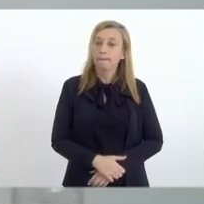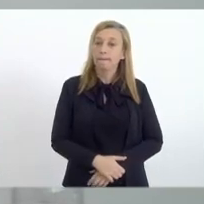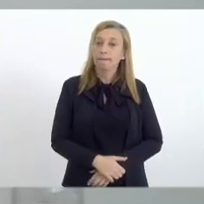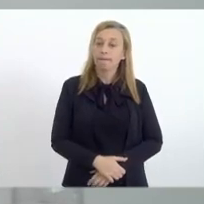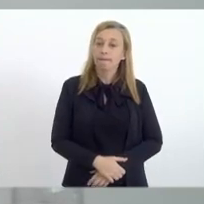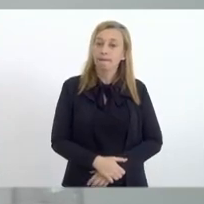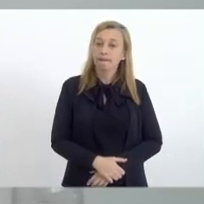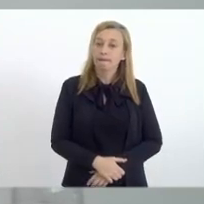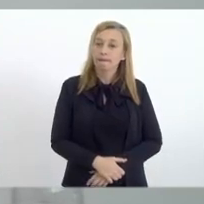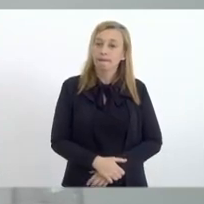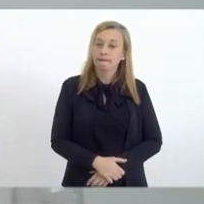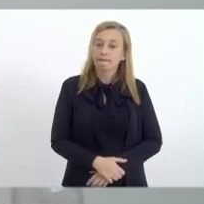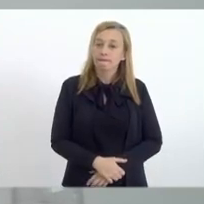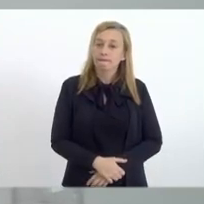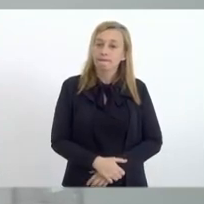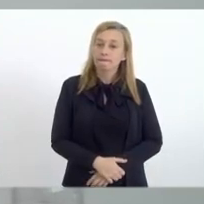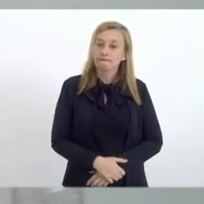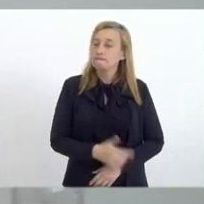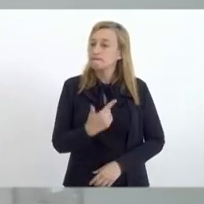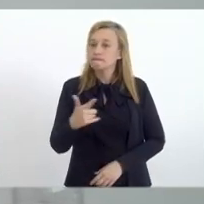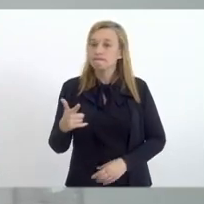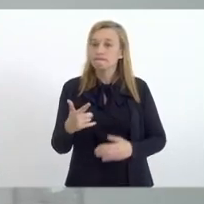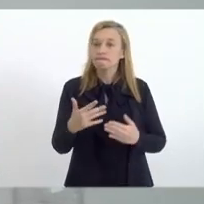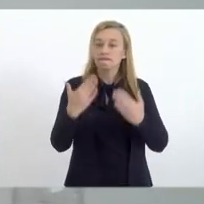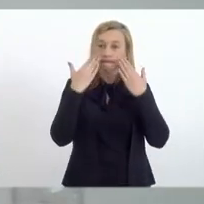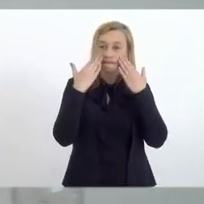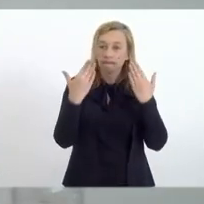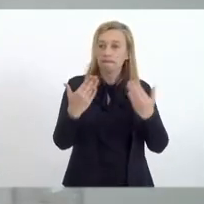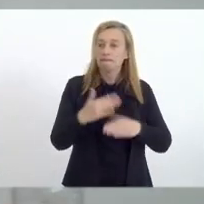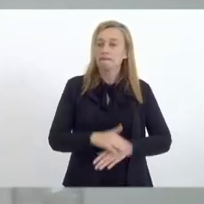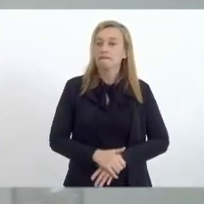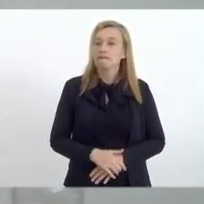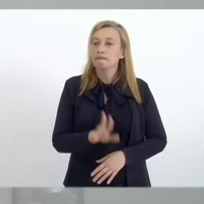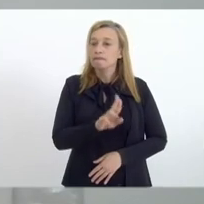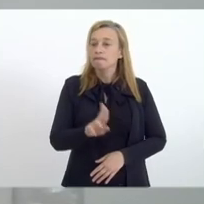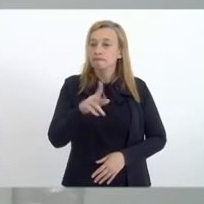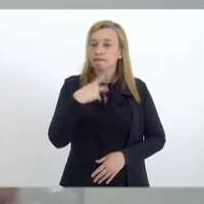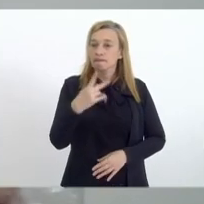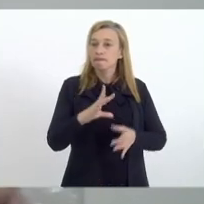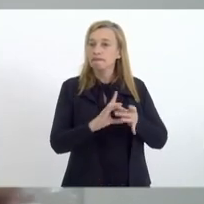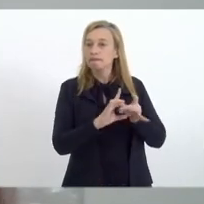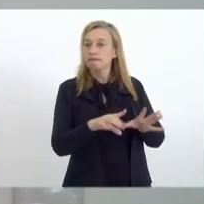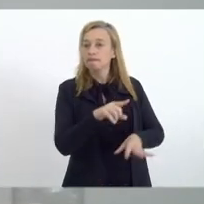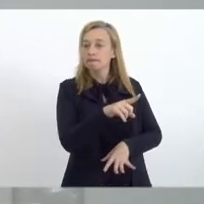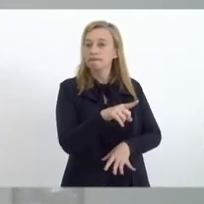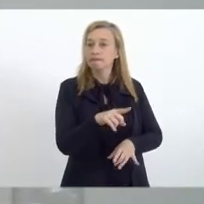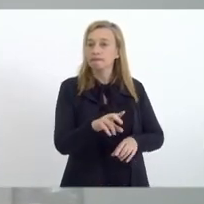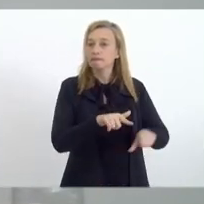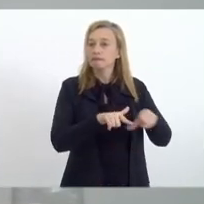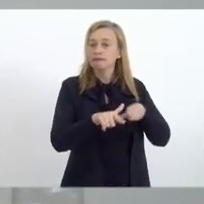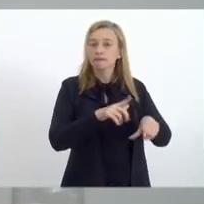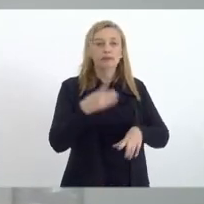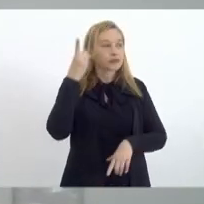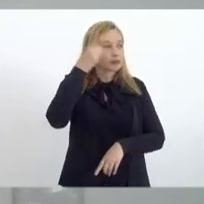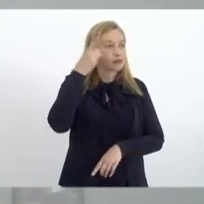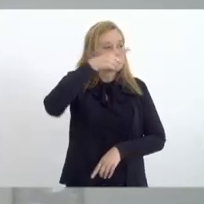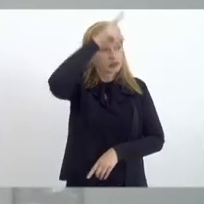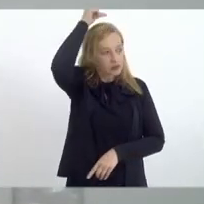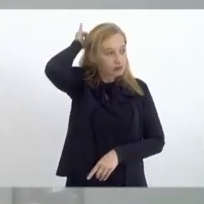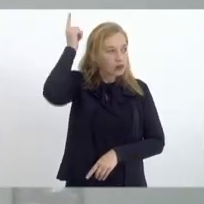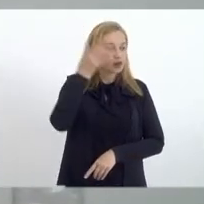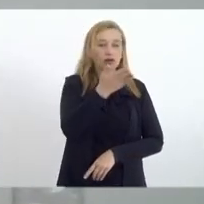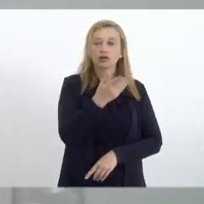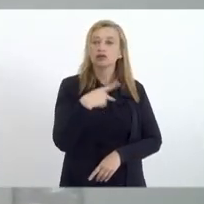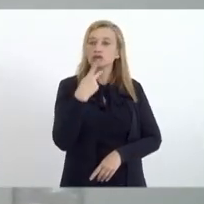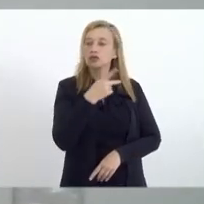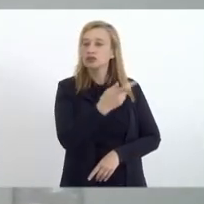Bem, não havendo representação de servidores que queira fazer uso da palavra, devolvo aqui aos trabalhos. Deputado Luiz Paulo, fazer